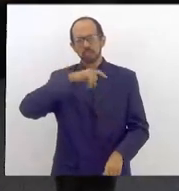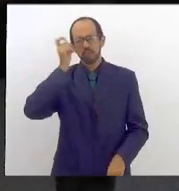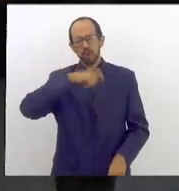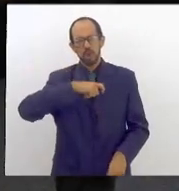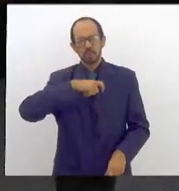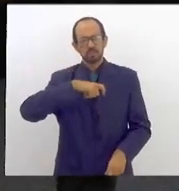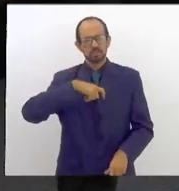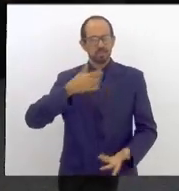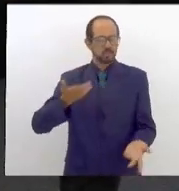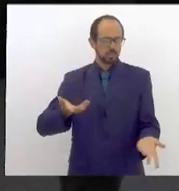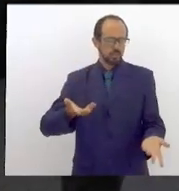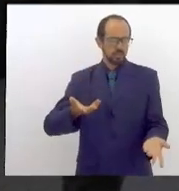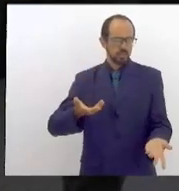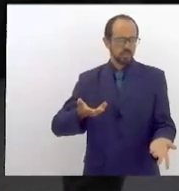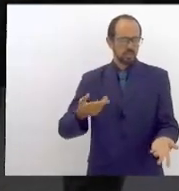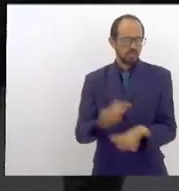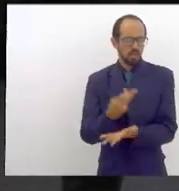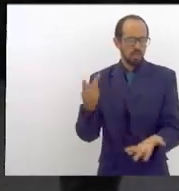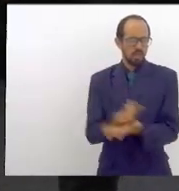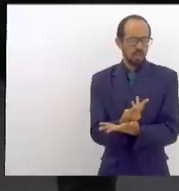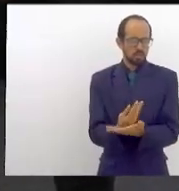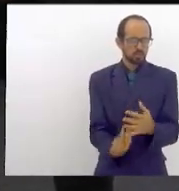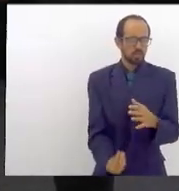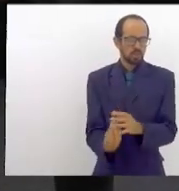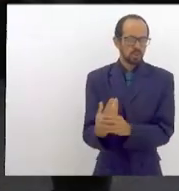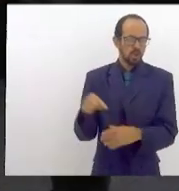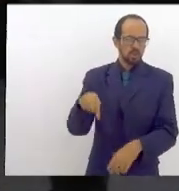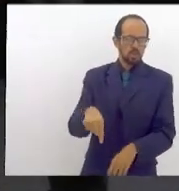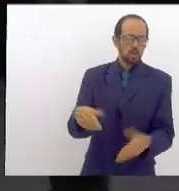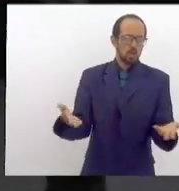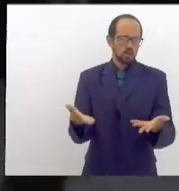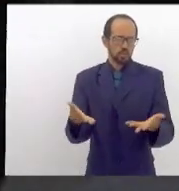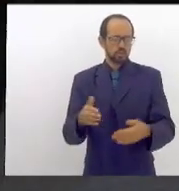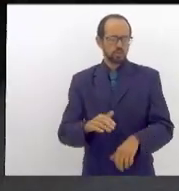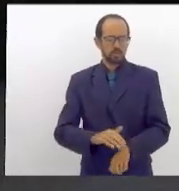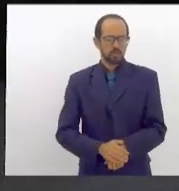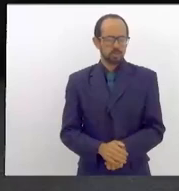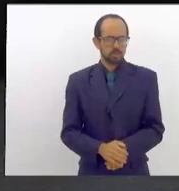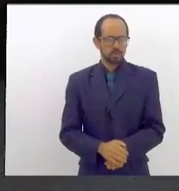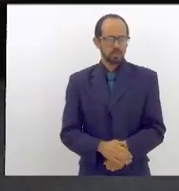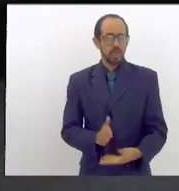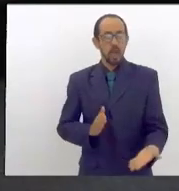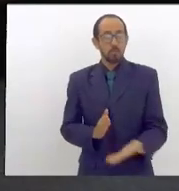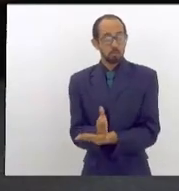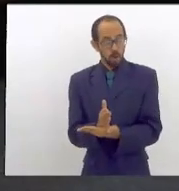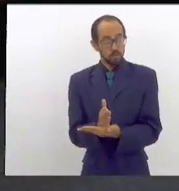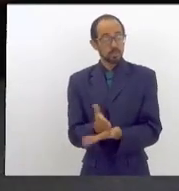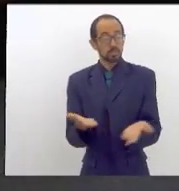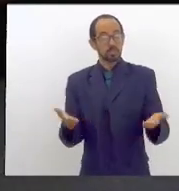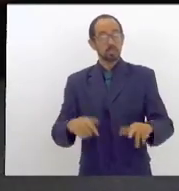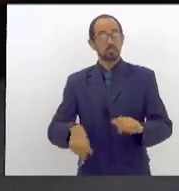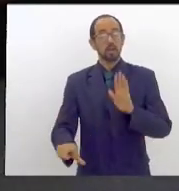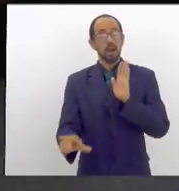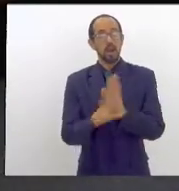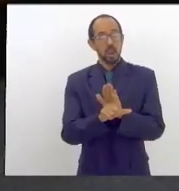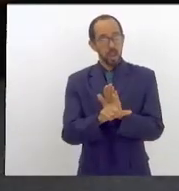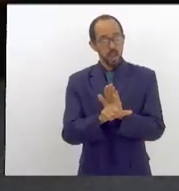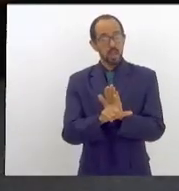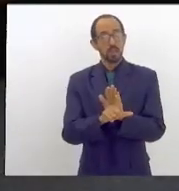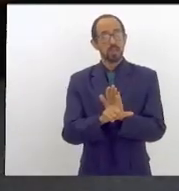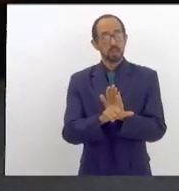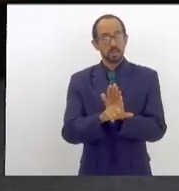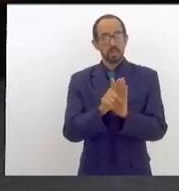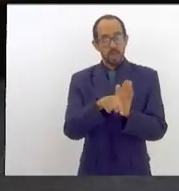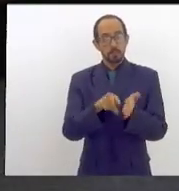uma narrativa translocada que se criou aqui hoje está se aprovando uma lei mensagem